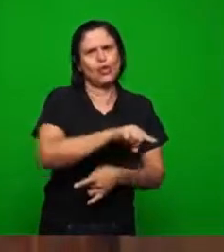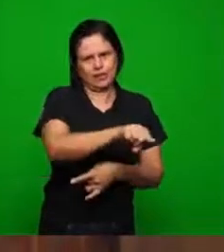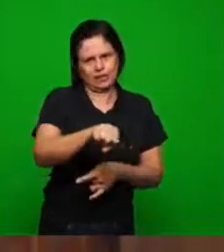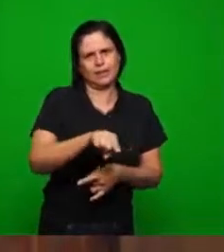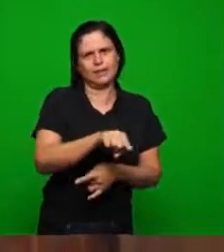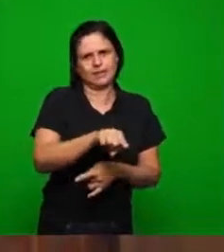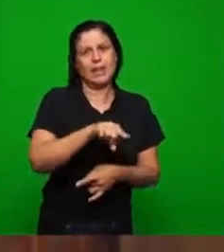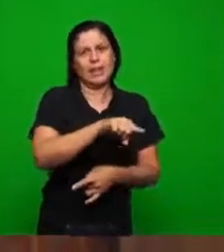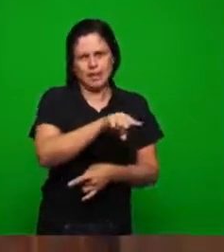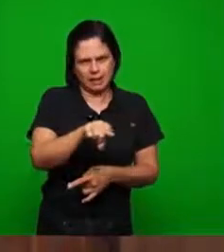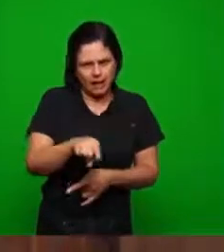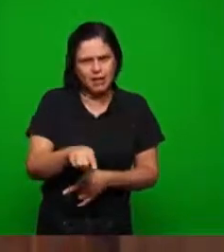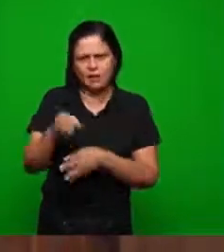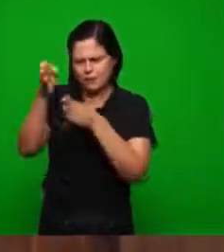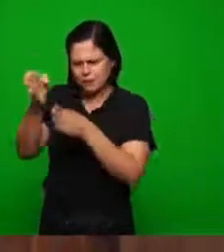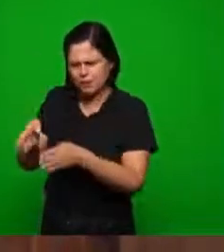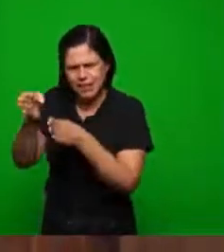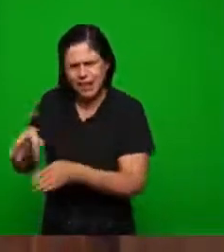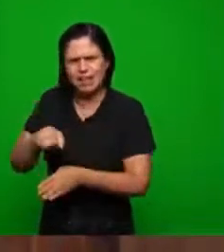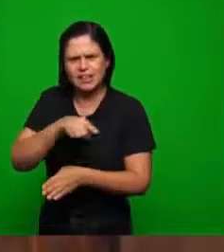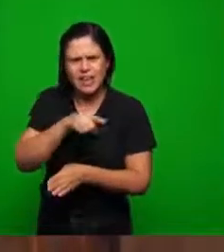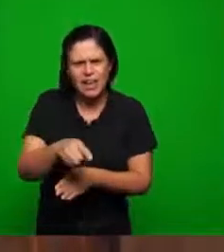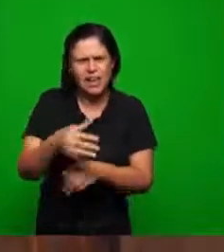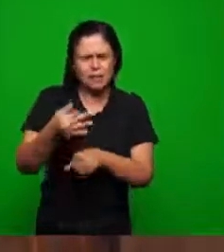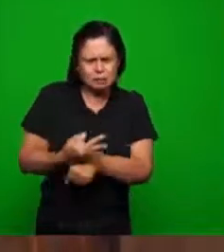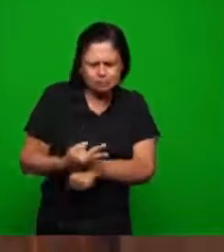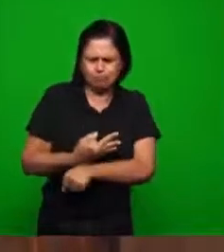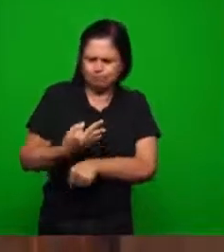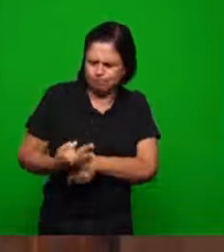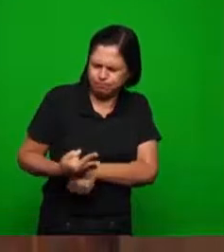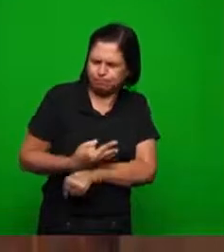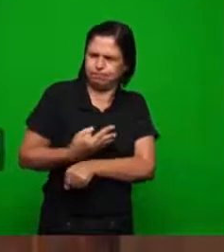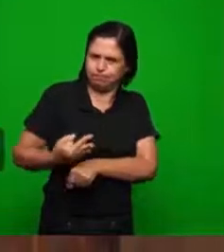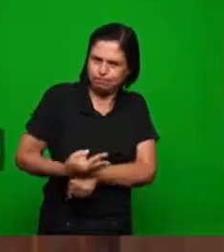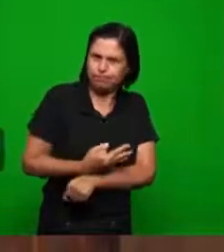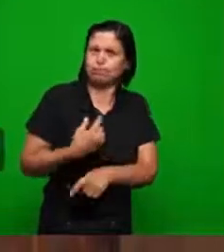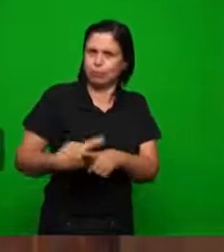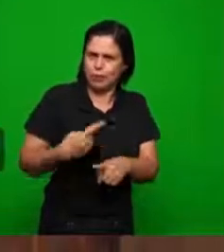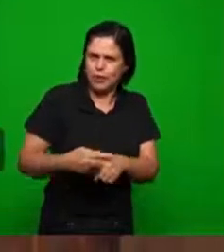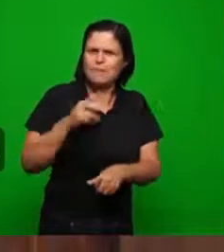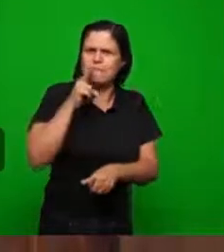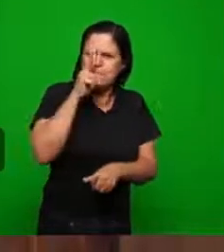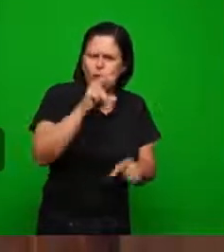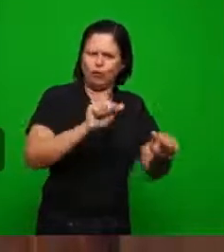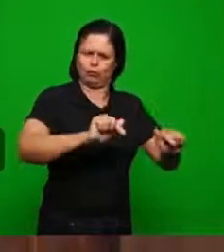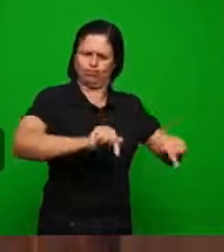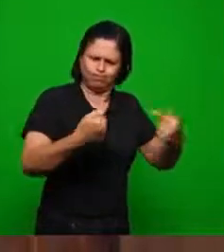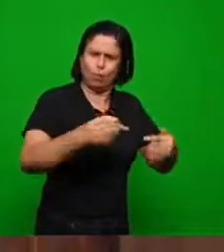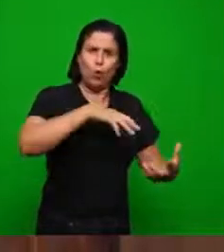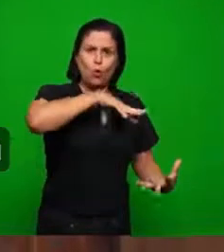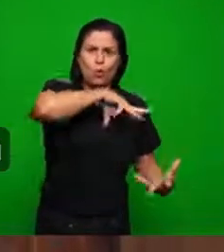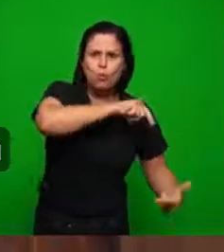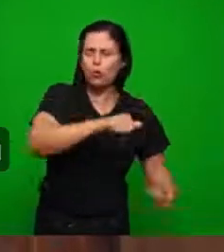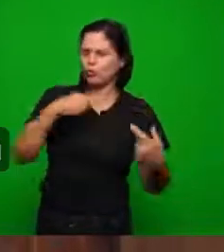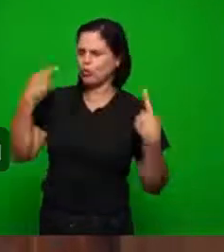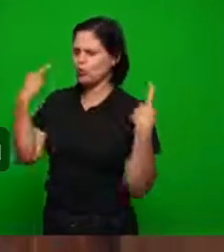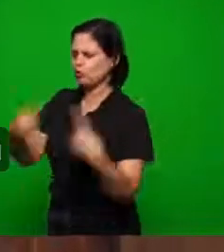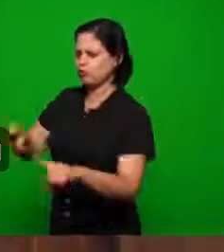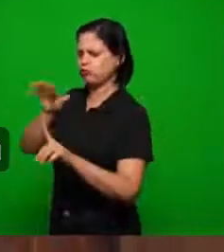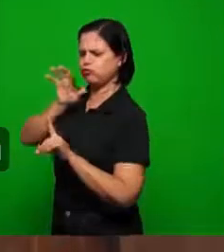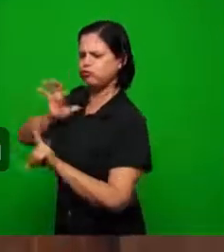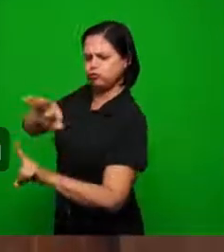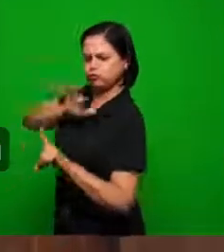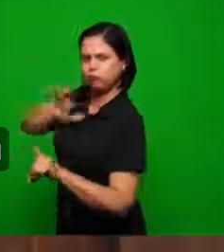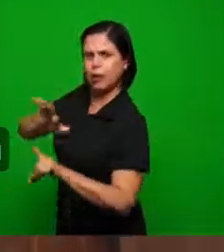Eles resistiram a todo tipo de ação que era muito forte, muito pesado, porque era o mundo inteiro, porque o mundo